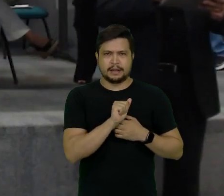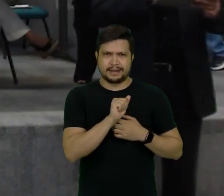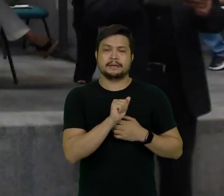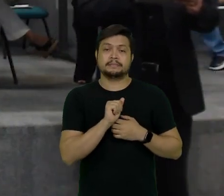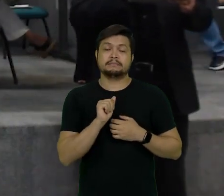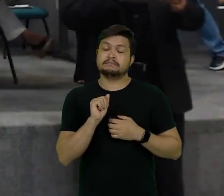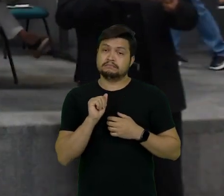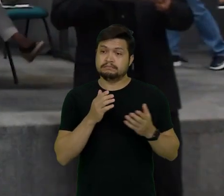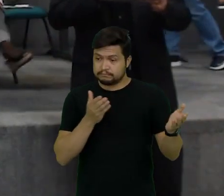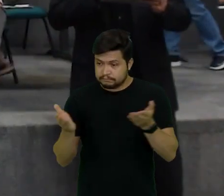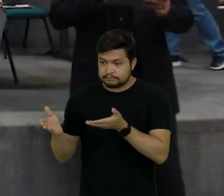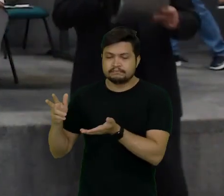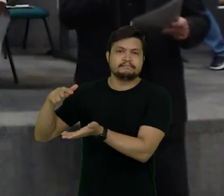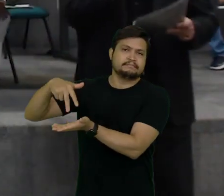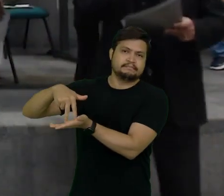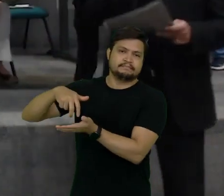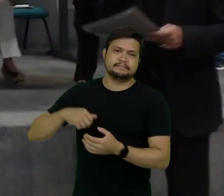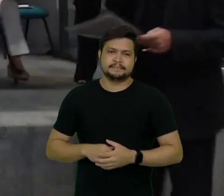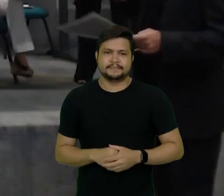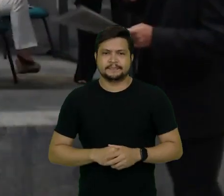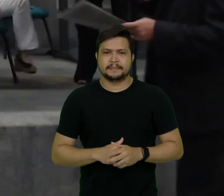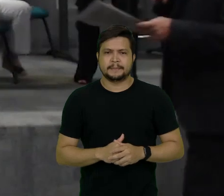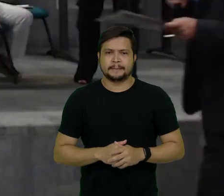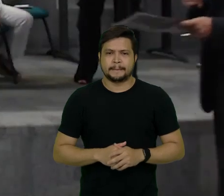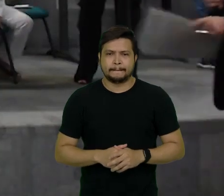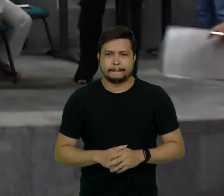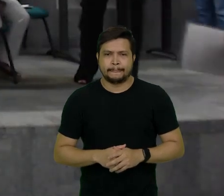UVA, professor doutor Francisco Carvalho de Arruda Coelho.